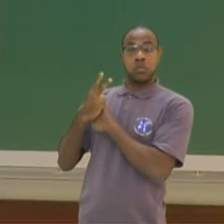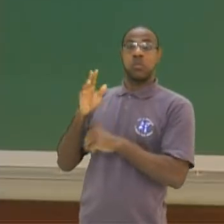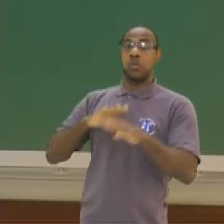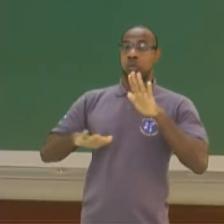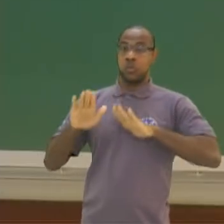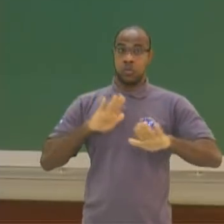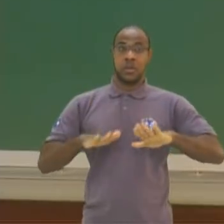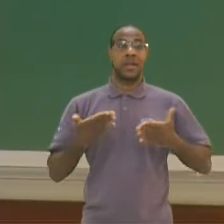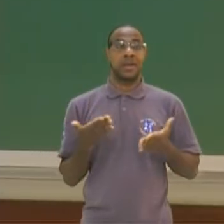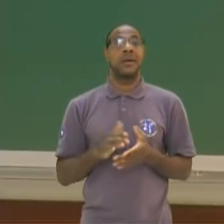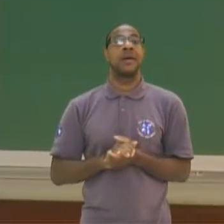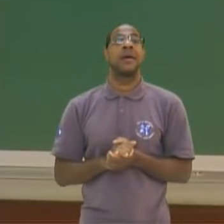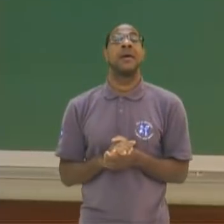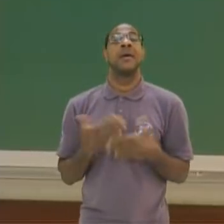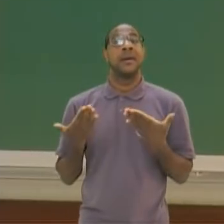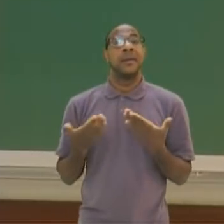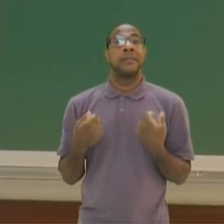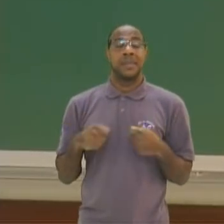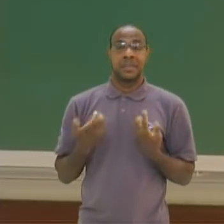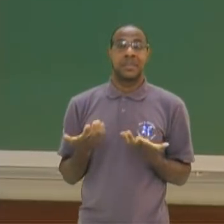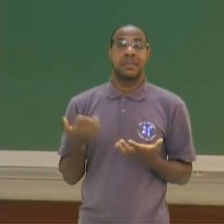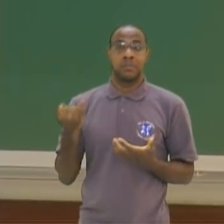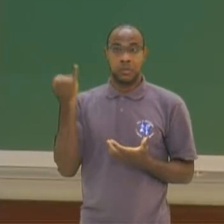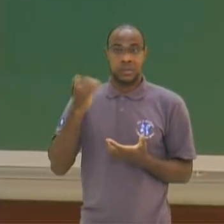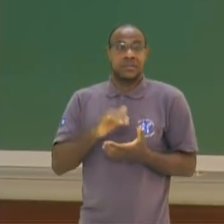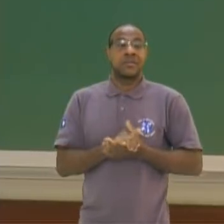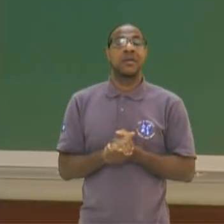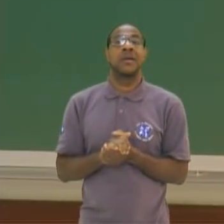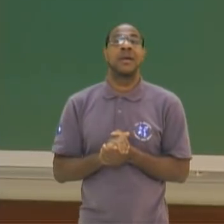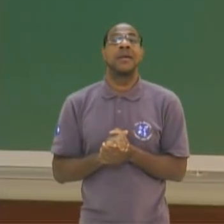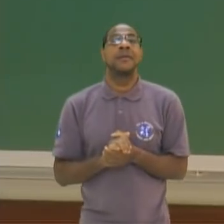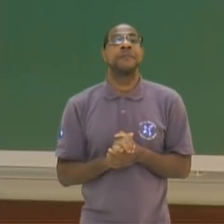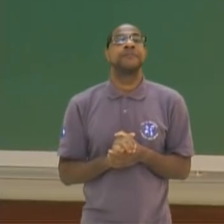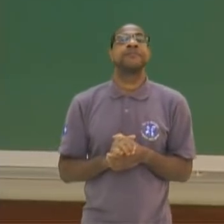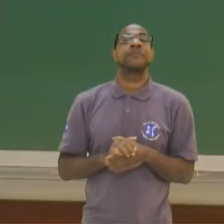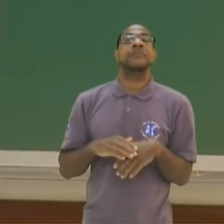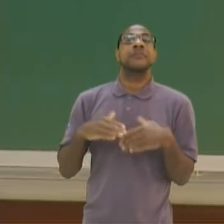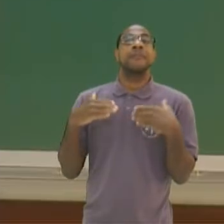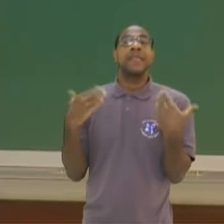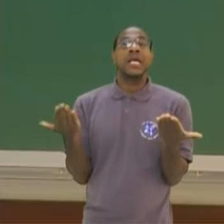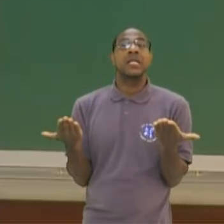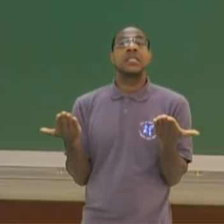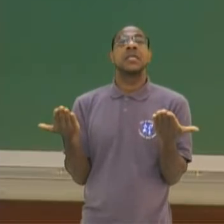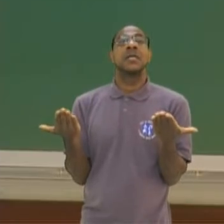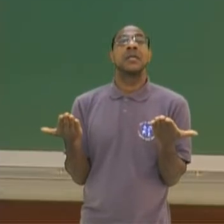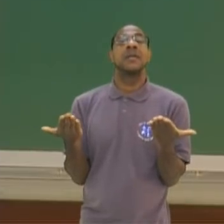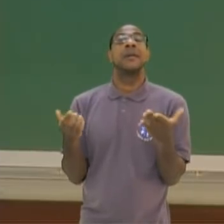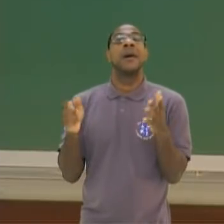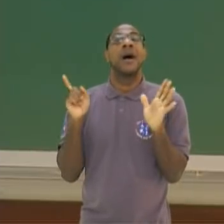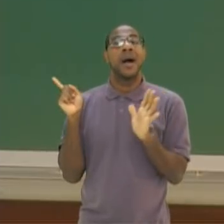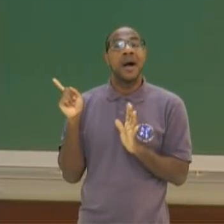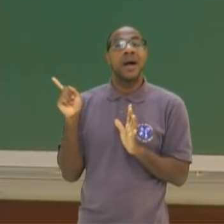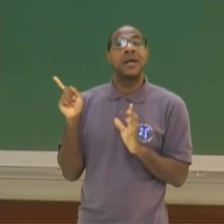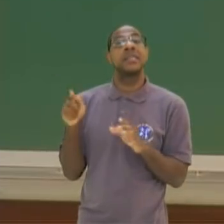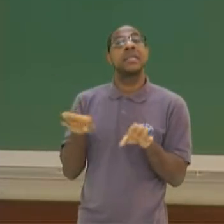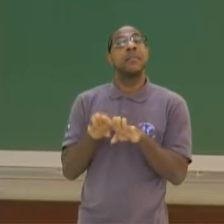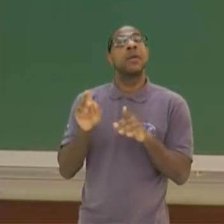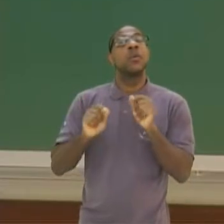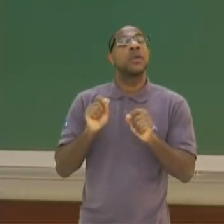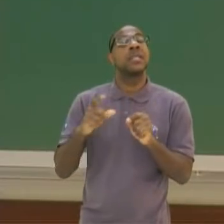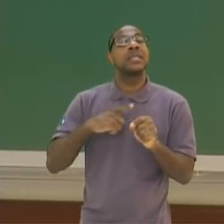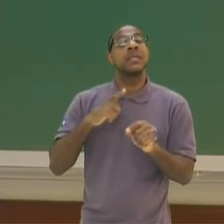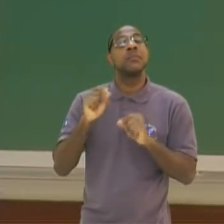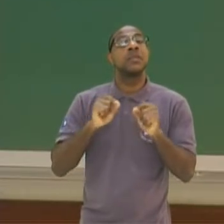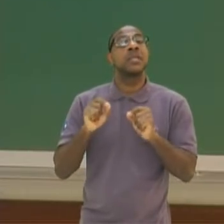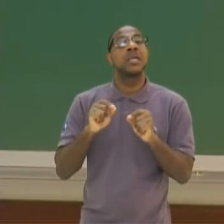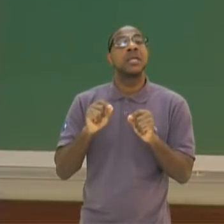teria fotossíntese. Sem a luz, lembra dos termorreceptores para a gente visualizar as imagens? Só que também nós temos